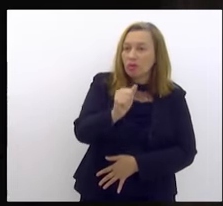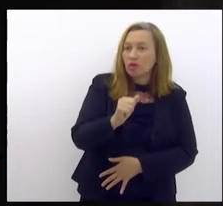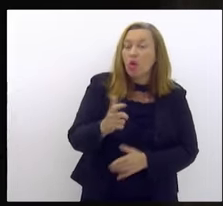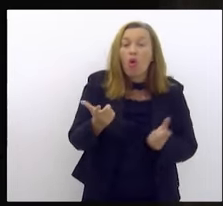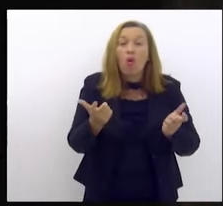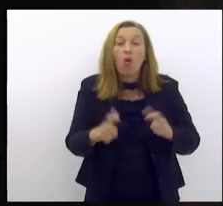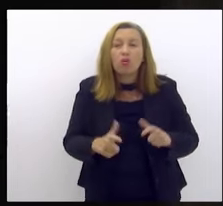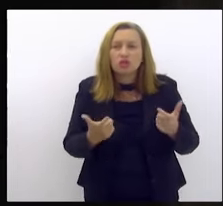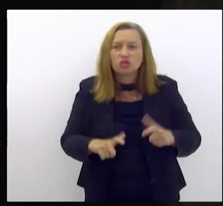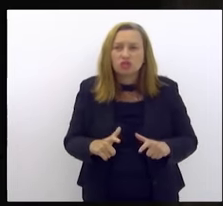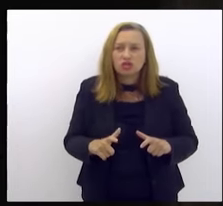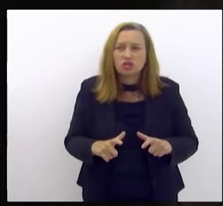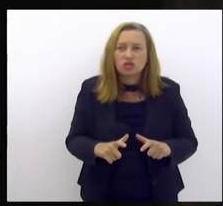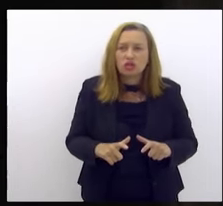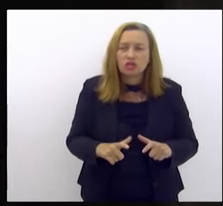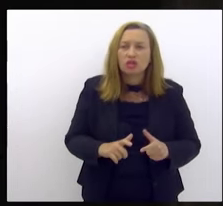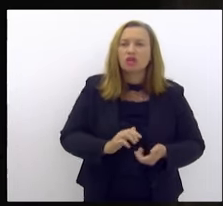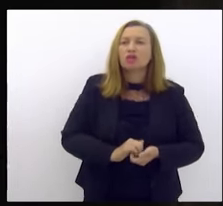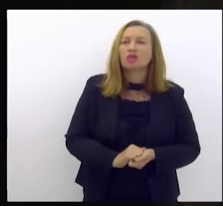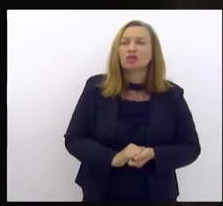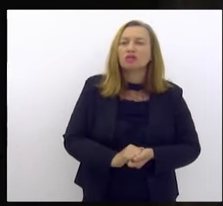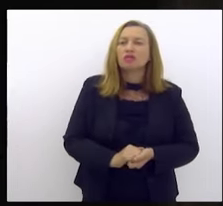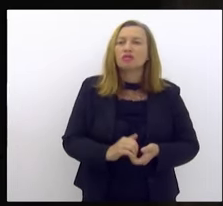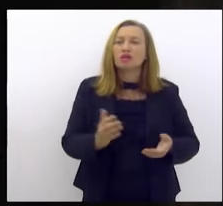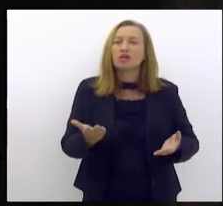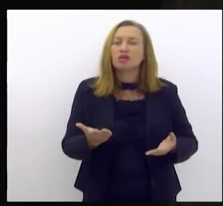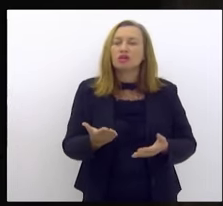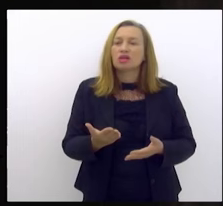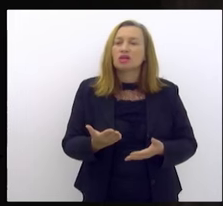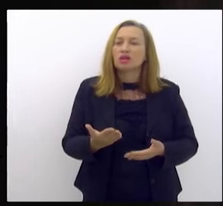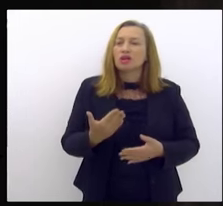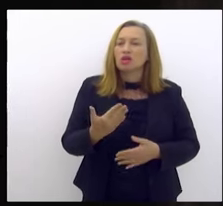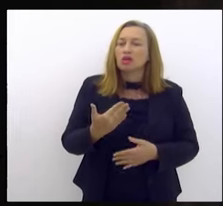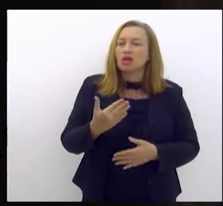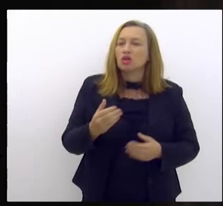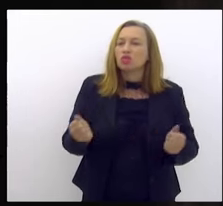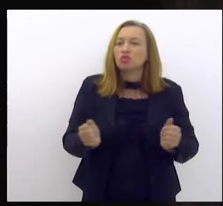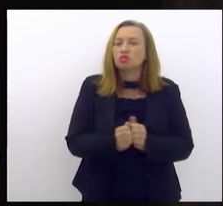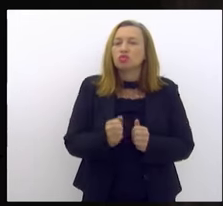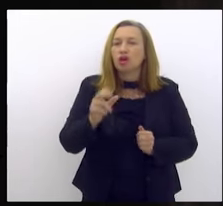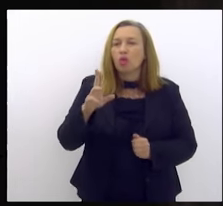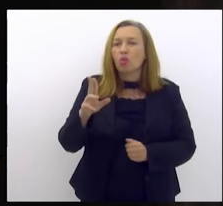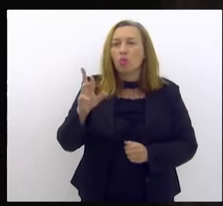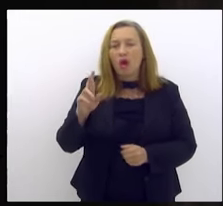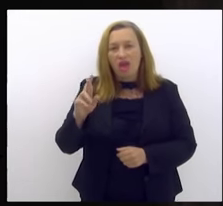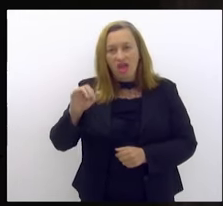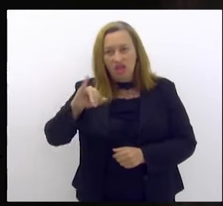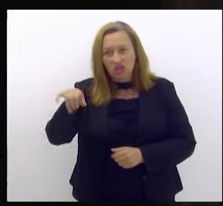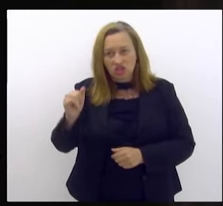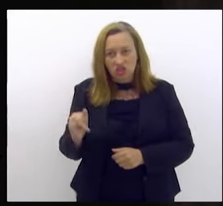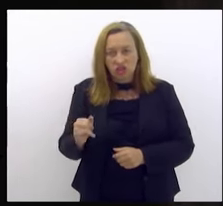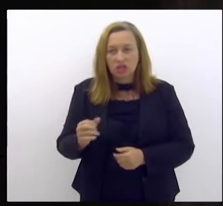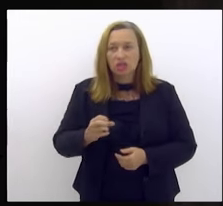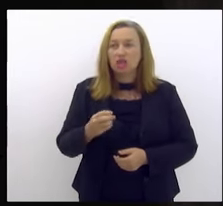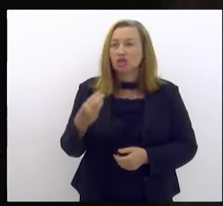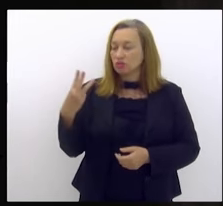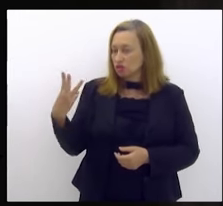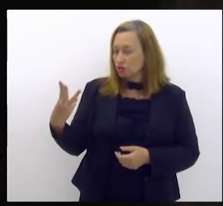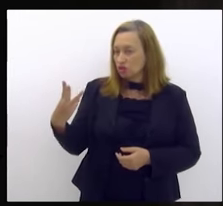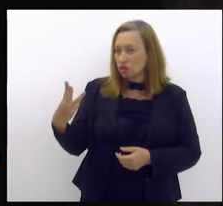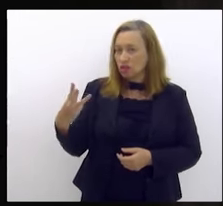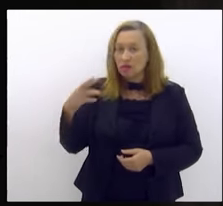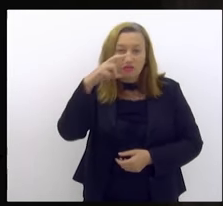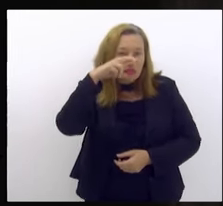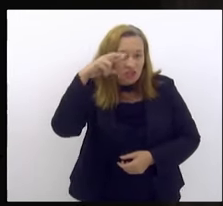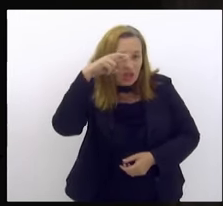onde foi concedida uma liminar junto ao UERJ. Caso um de nós três vá fiscalizar o